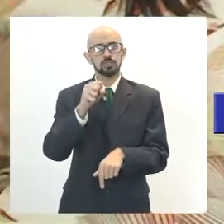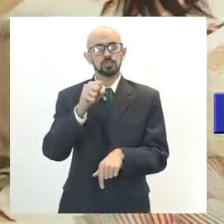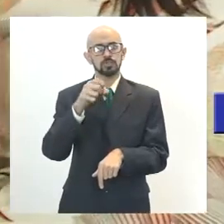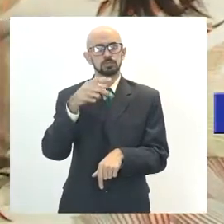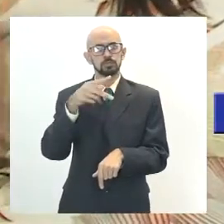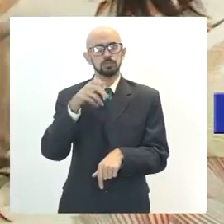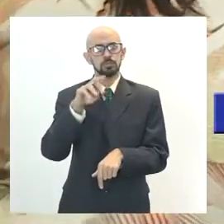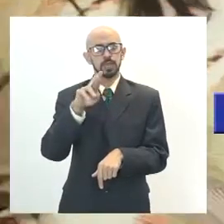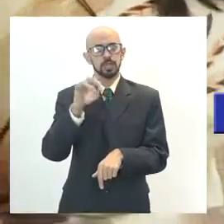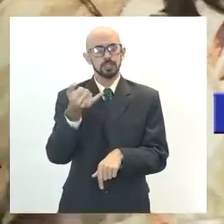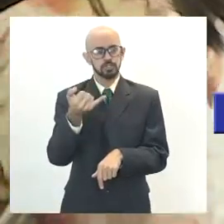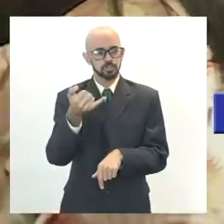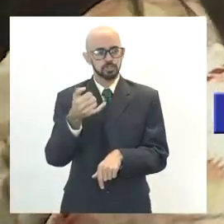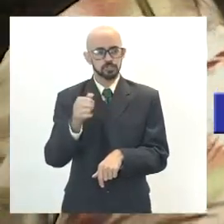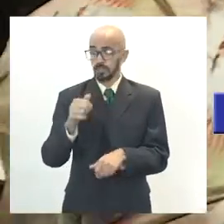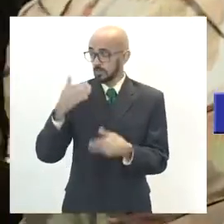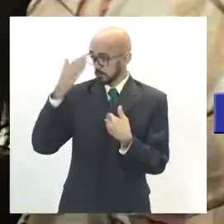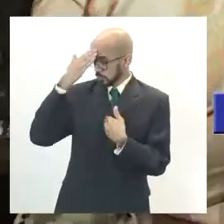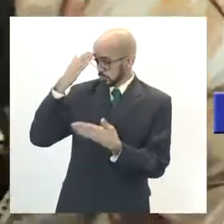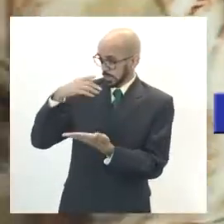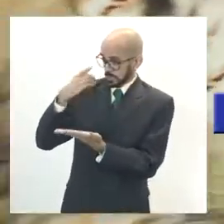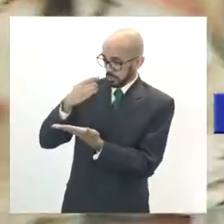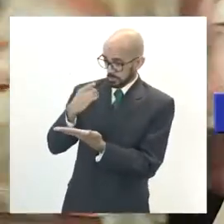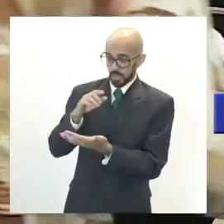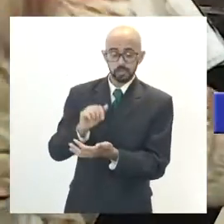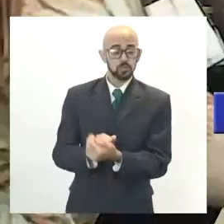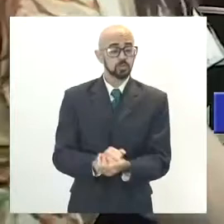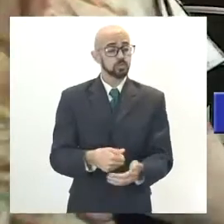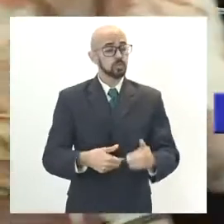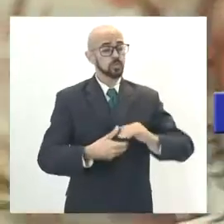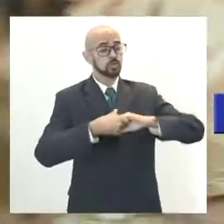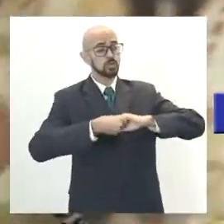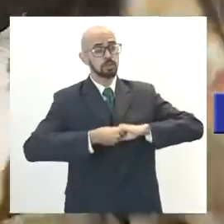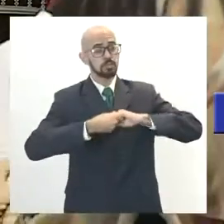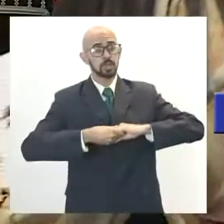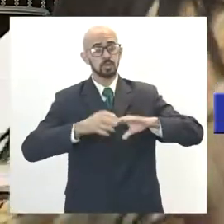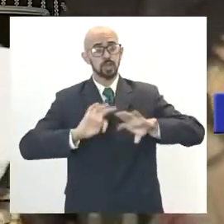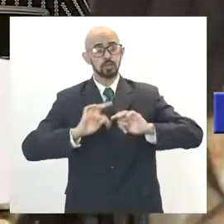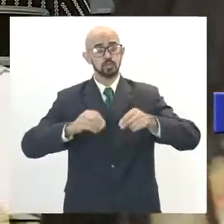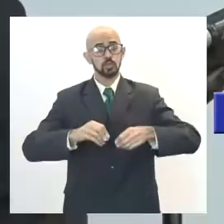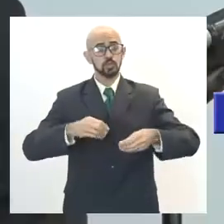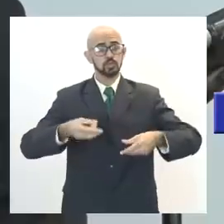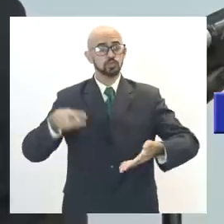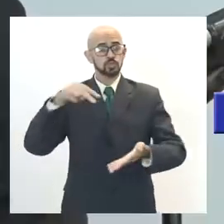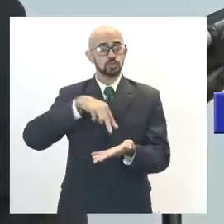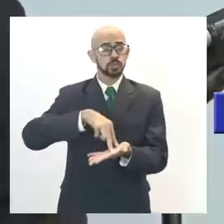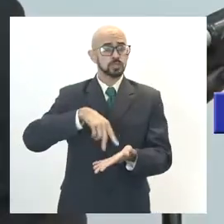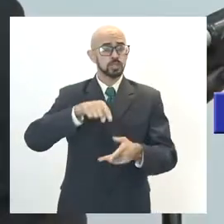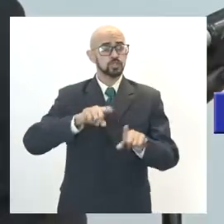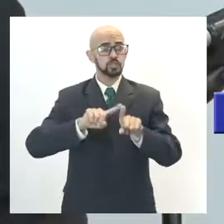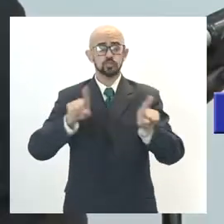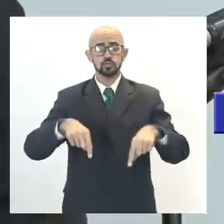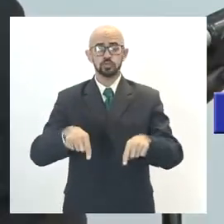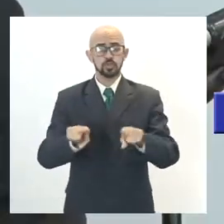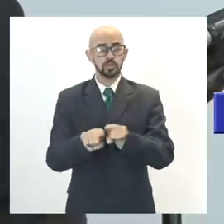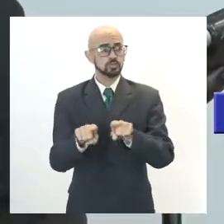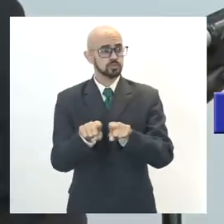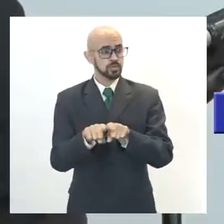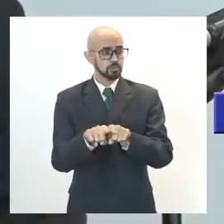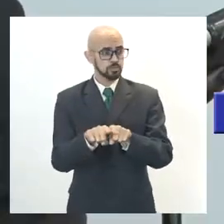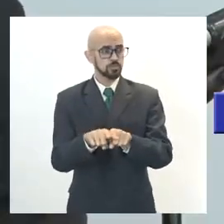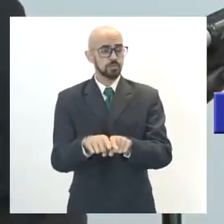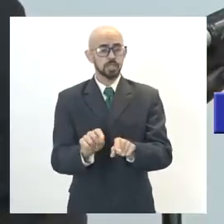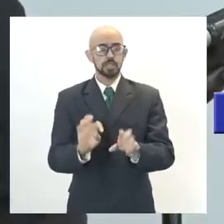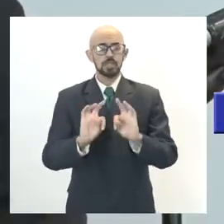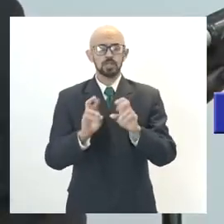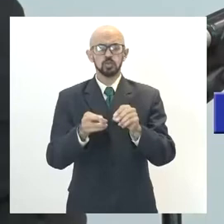obrigado Deputado saudou a todos os presentes deputados deputados aos servidores aqui presente a todas